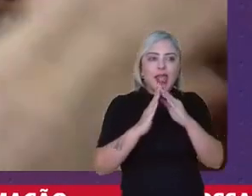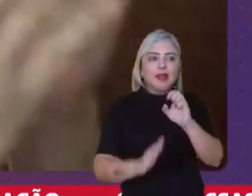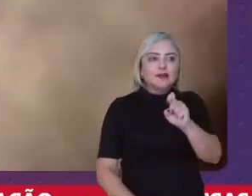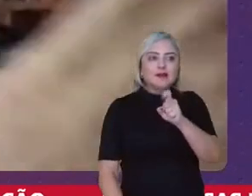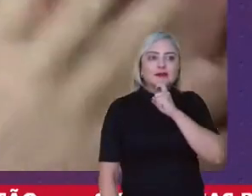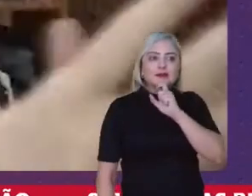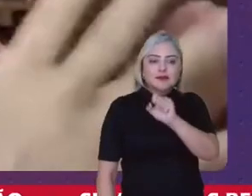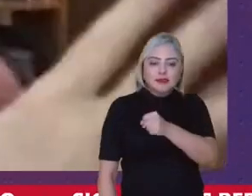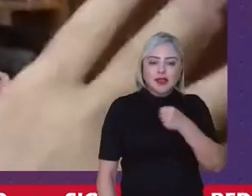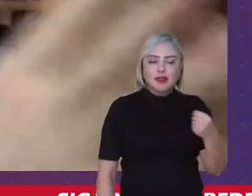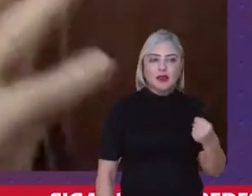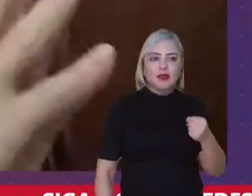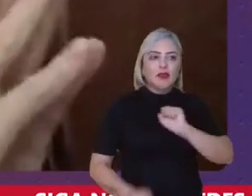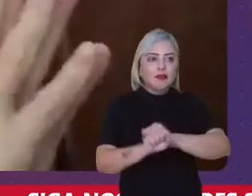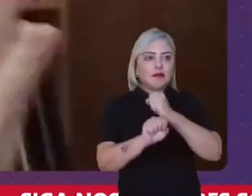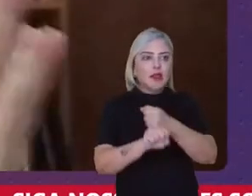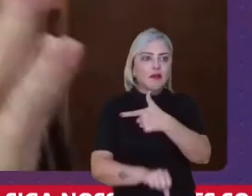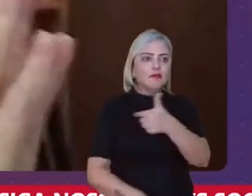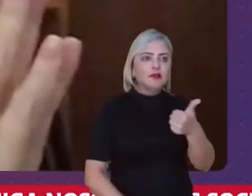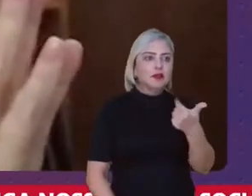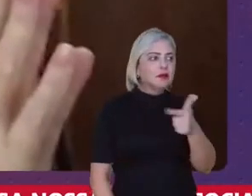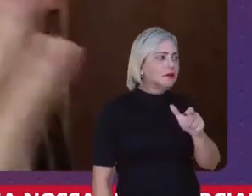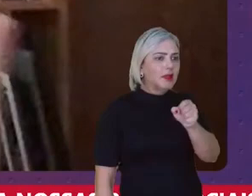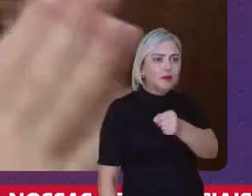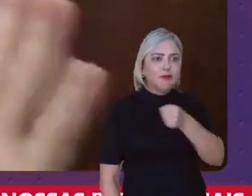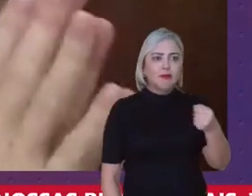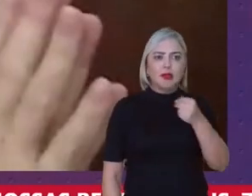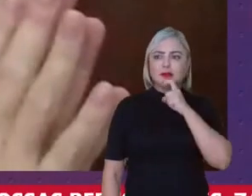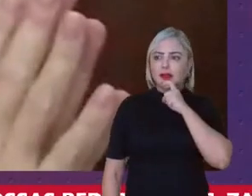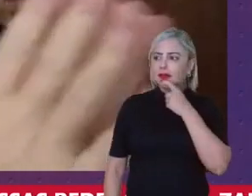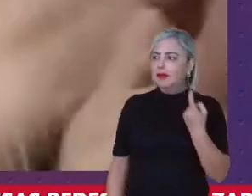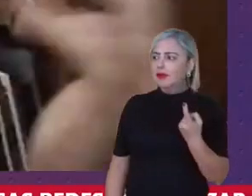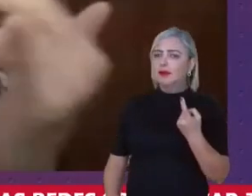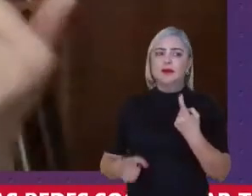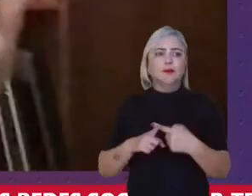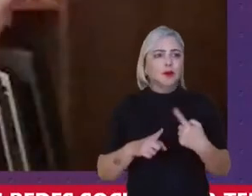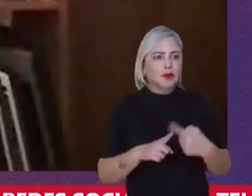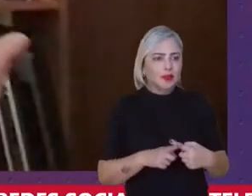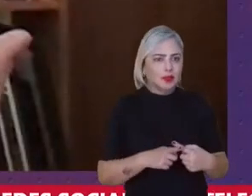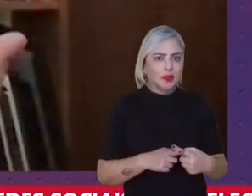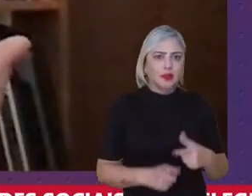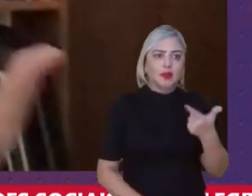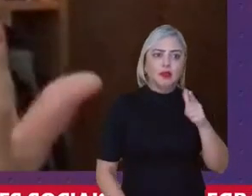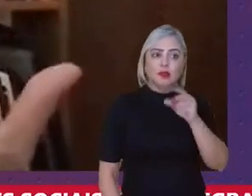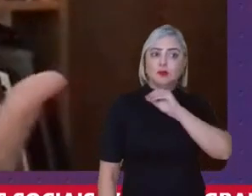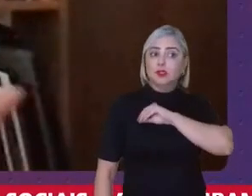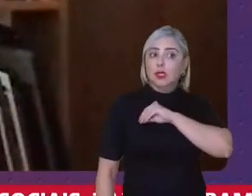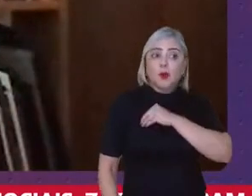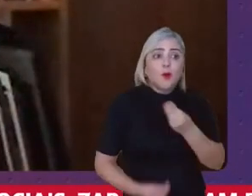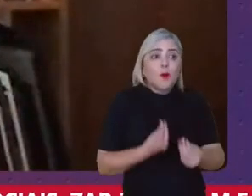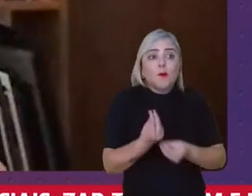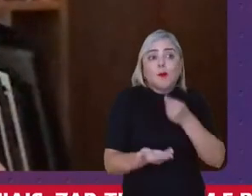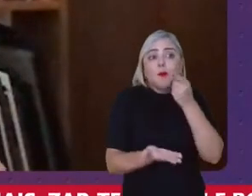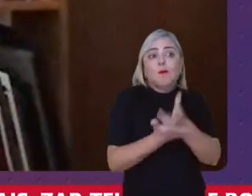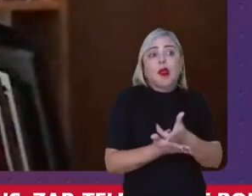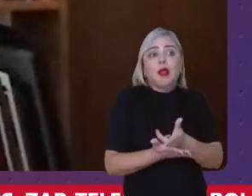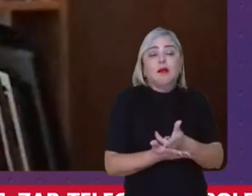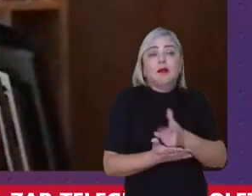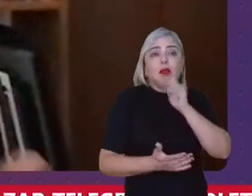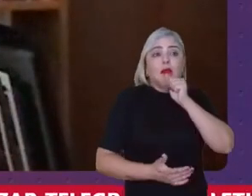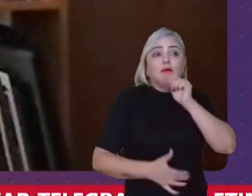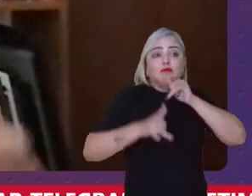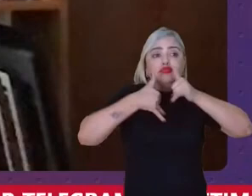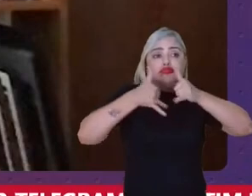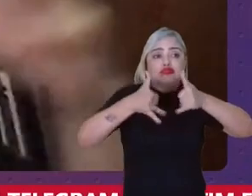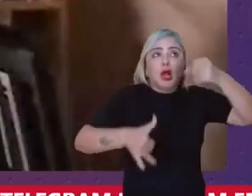falar, gente, no pleno século XXI a pessoa não tem uma geladeira. Por quê? Porque não tinham renda, não tinham energia,